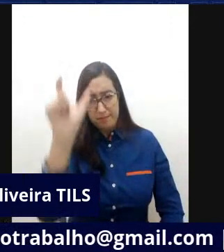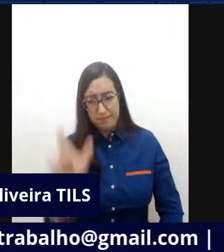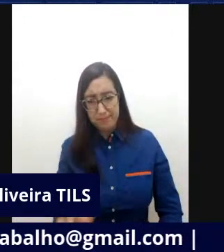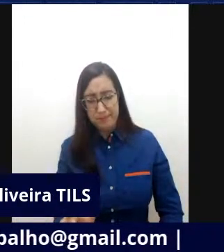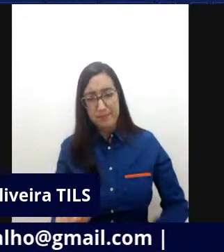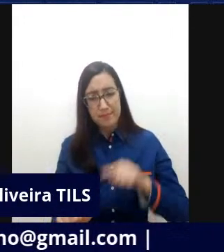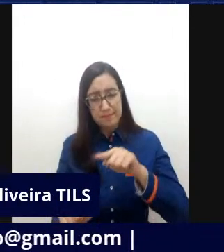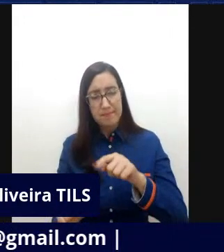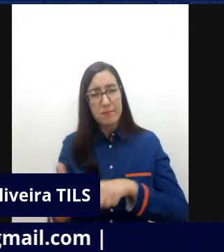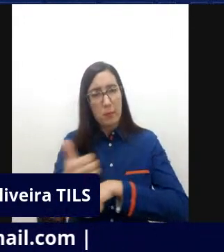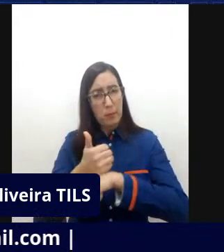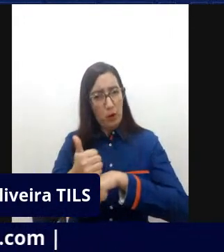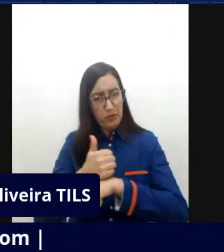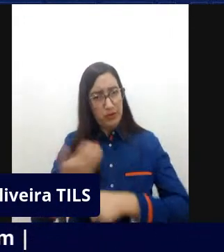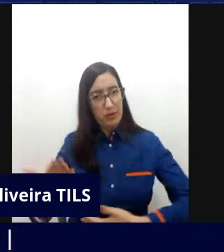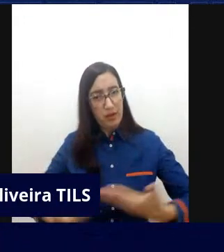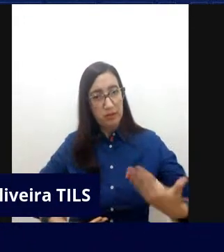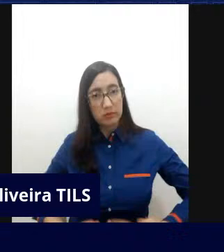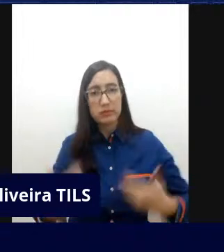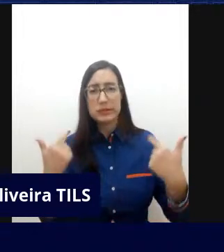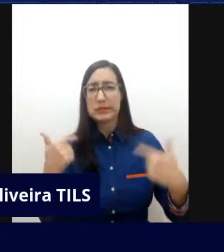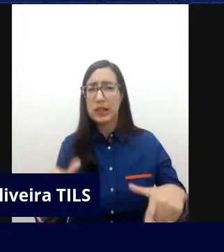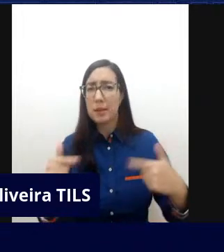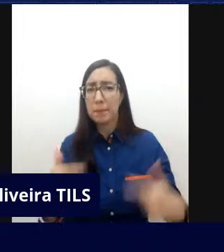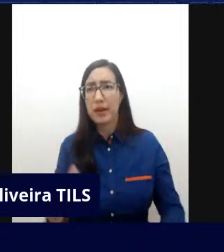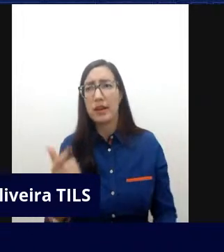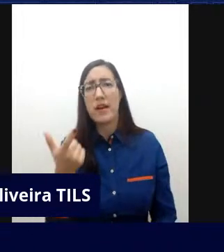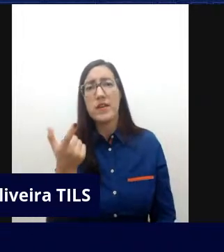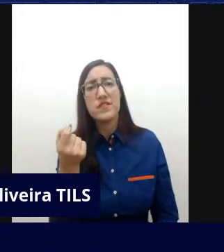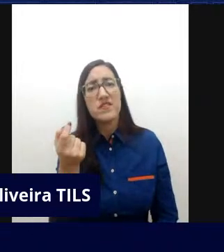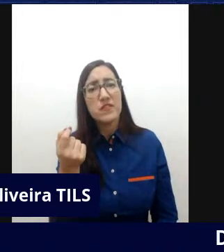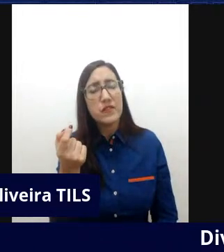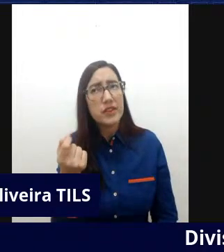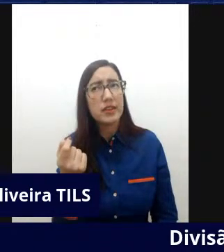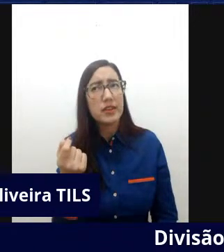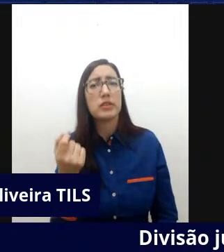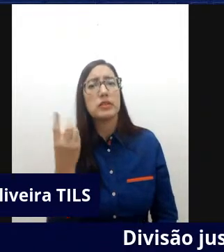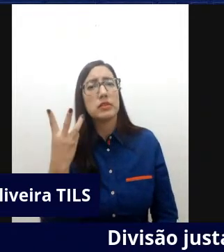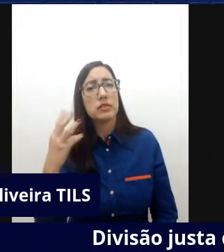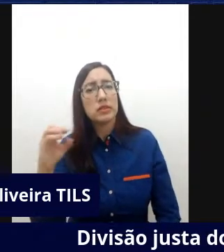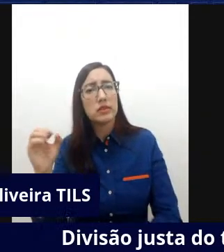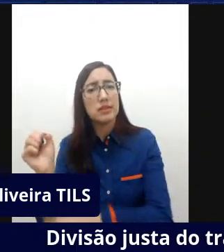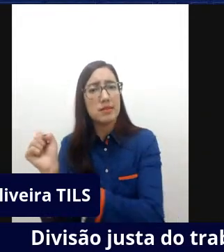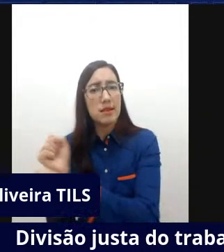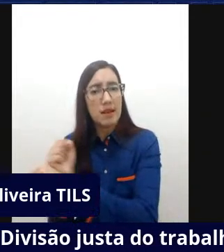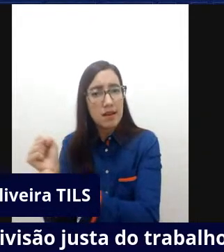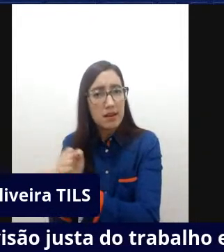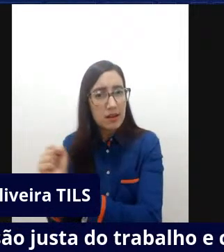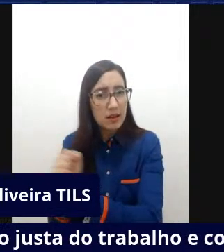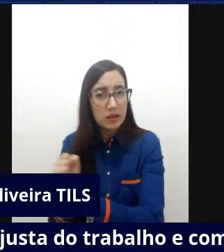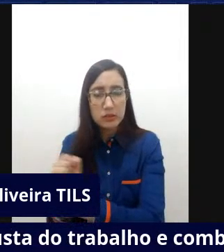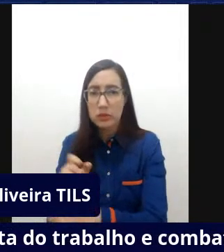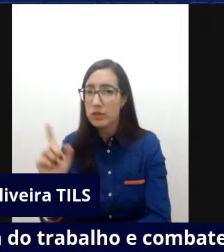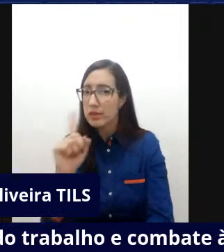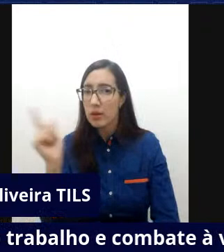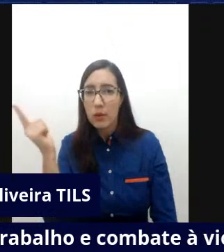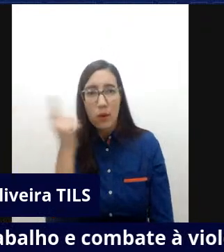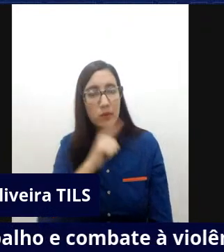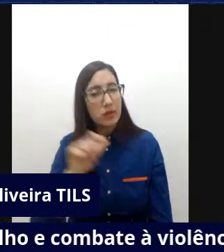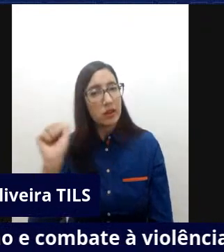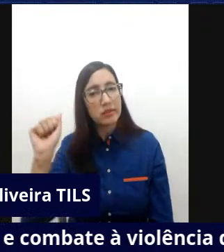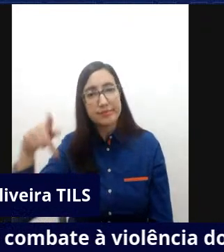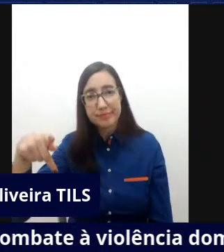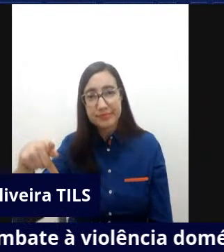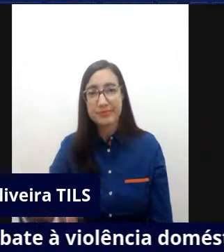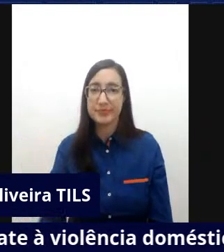muitas vezes, a gente atende no sindicato e fica com um nó na garganta, porque chega adoecida, amparada